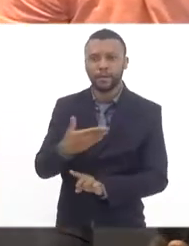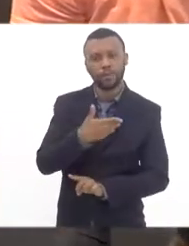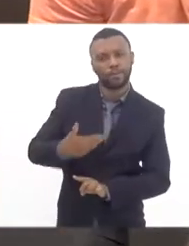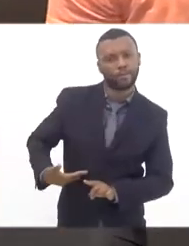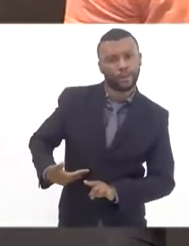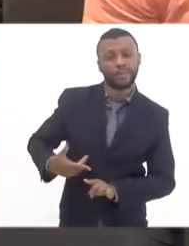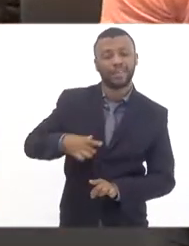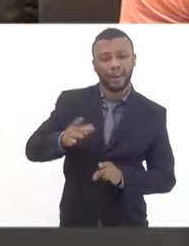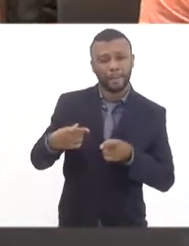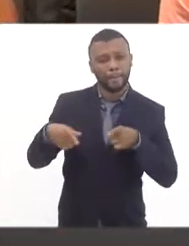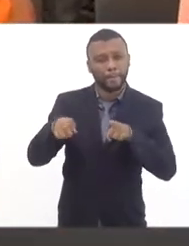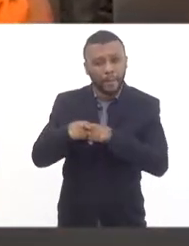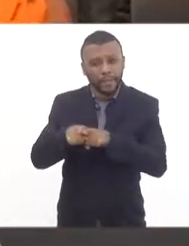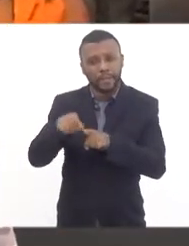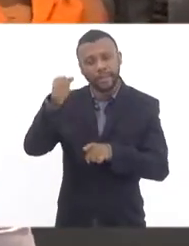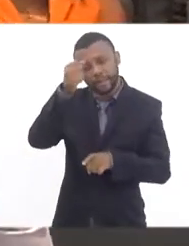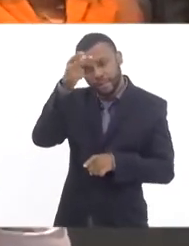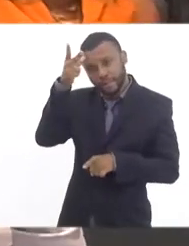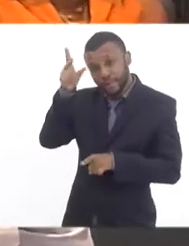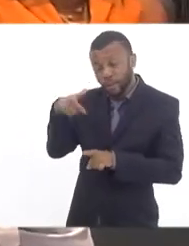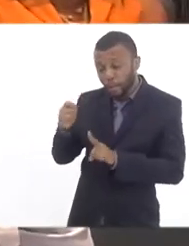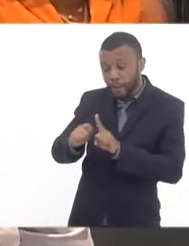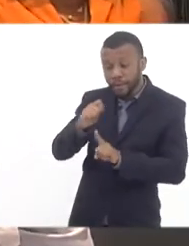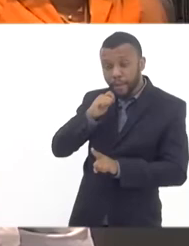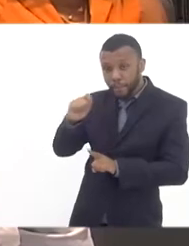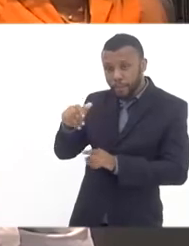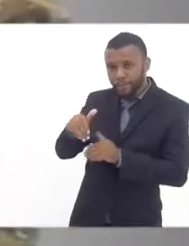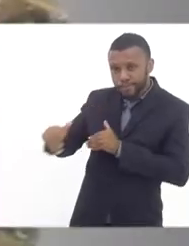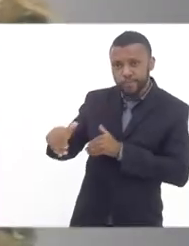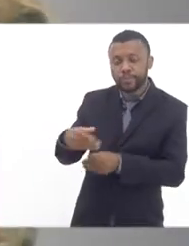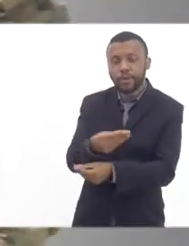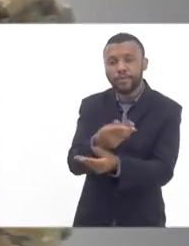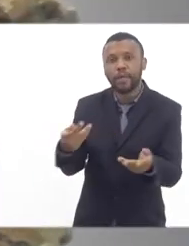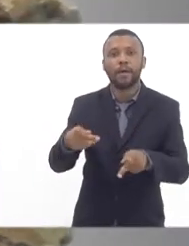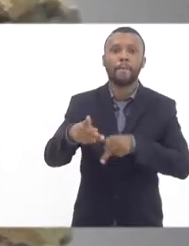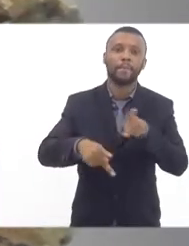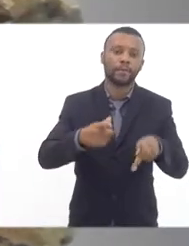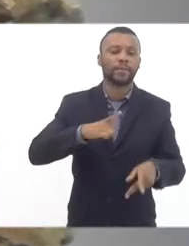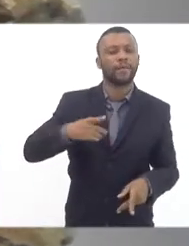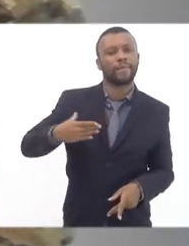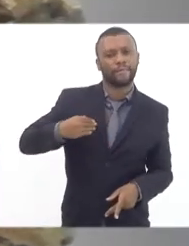prefeitura. Então, a partir de abril, vai estar ofertada à população que queira. Eu tenho filhos com